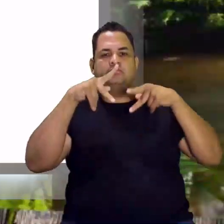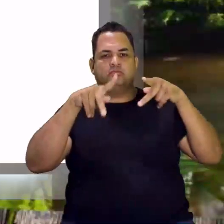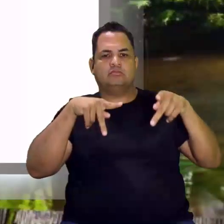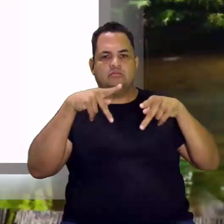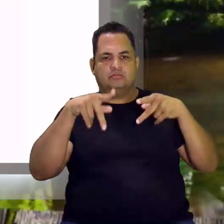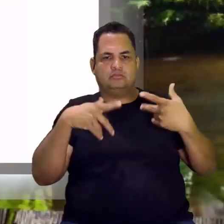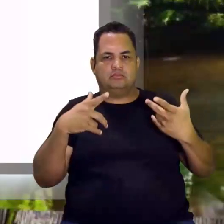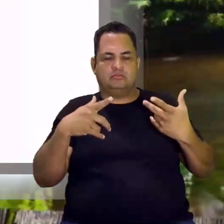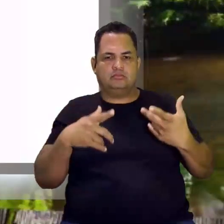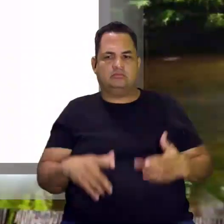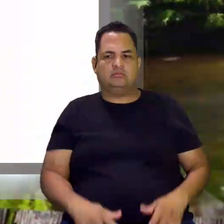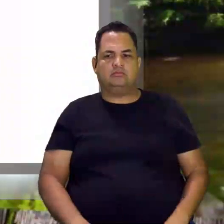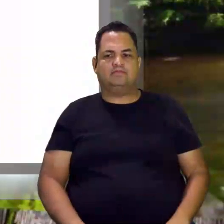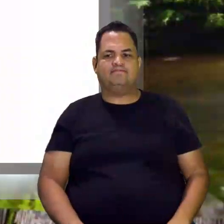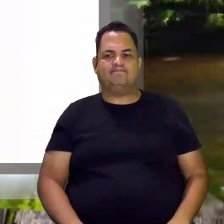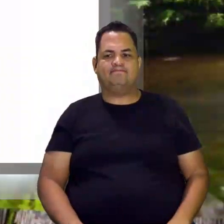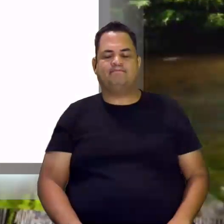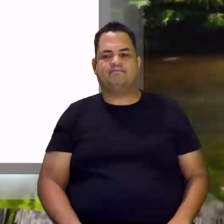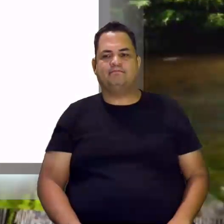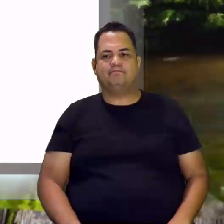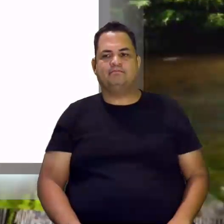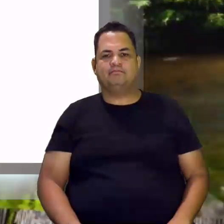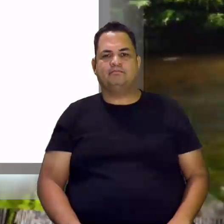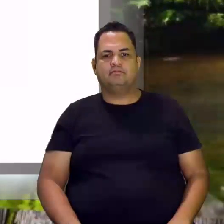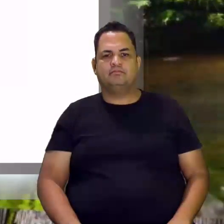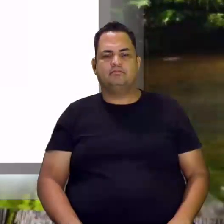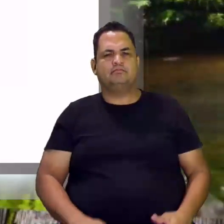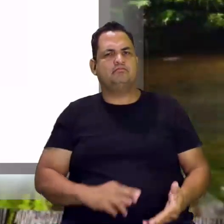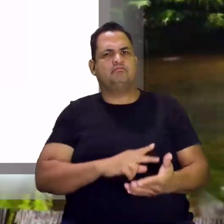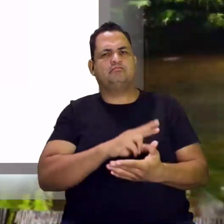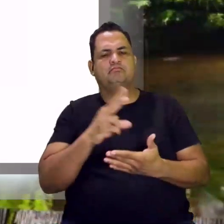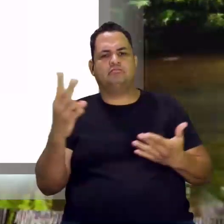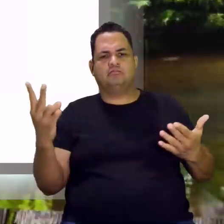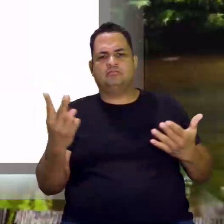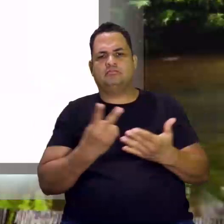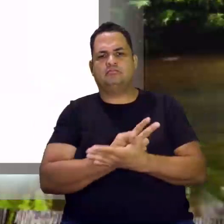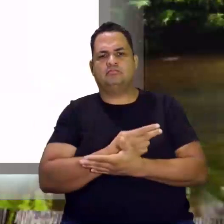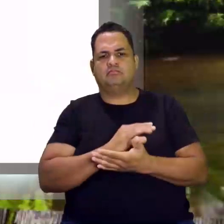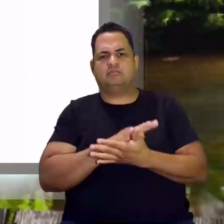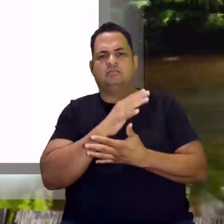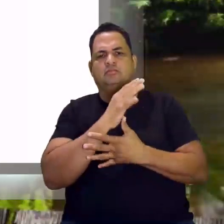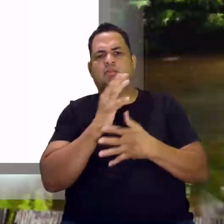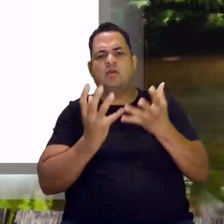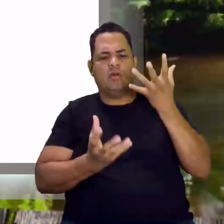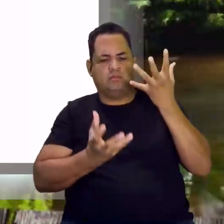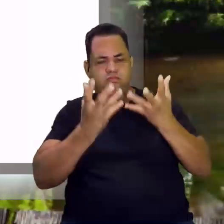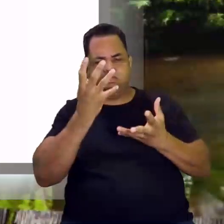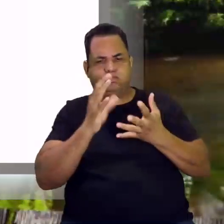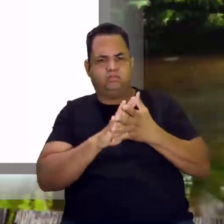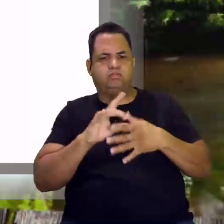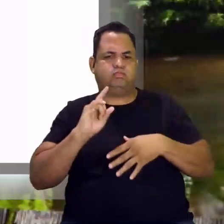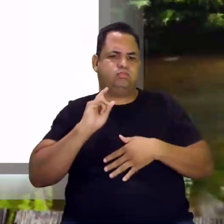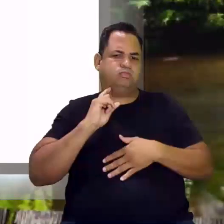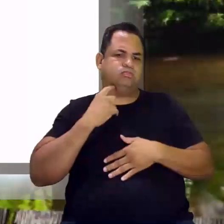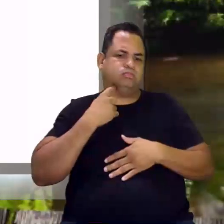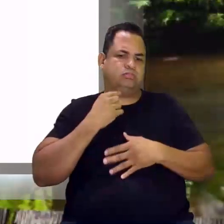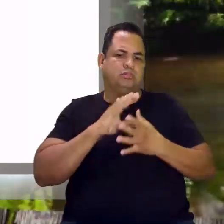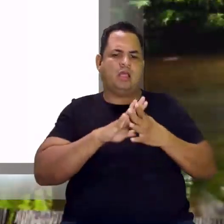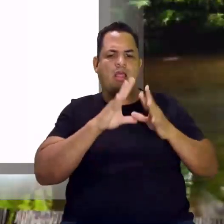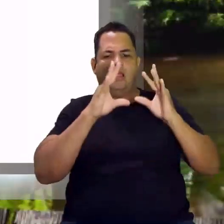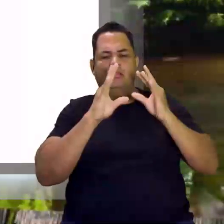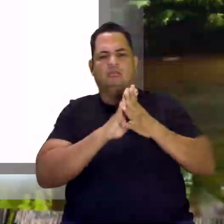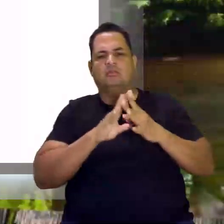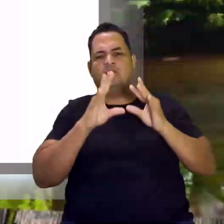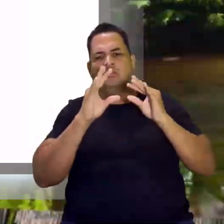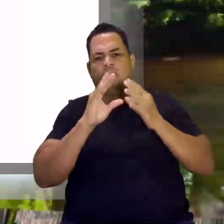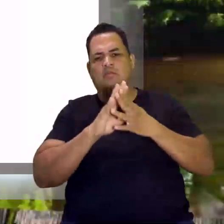população, tá? N fatores, queimadas, né, desmatamento, poluição hídrica,